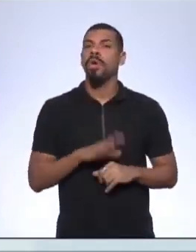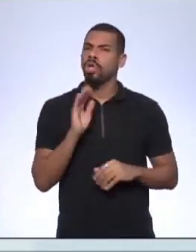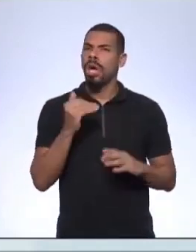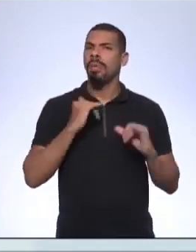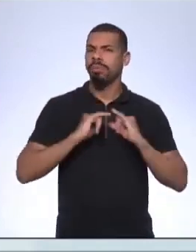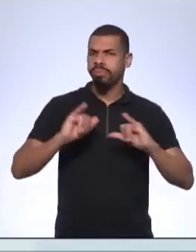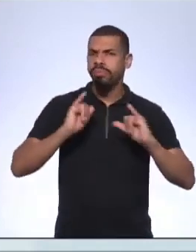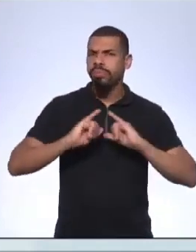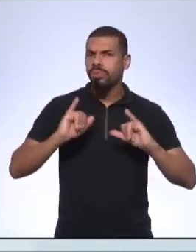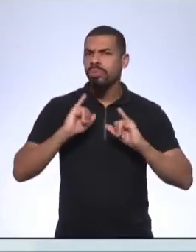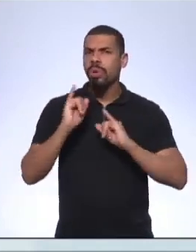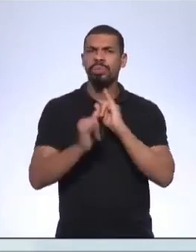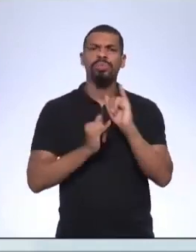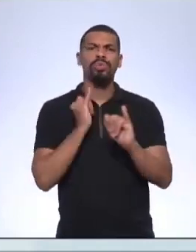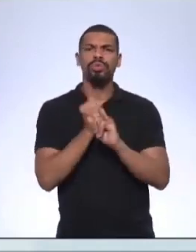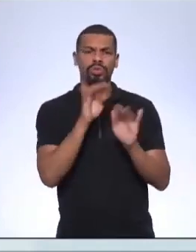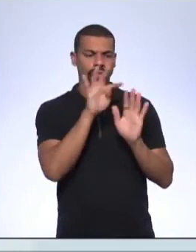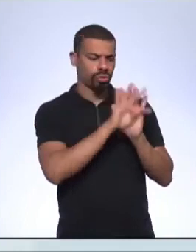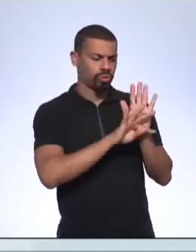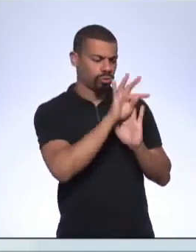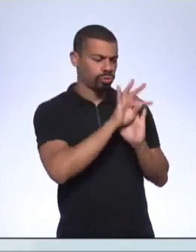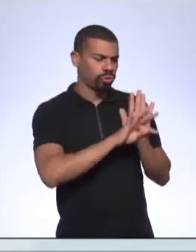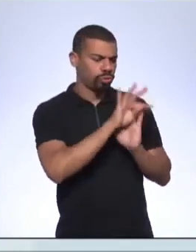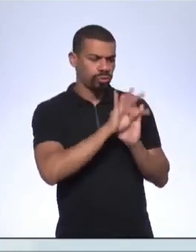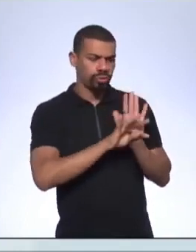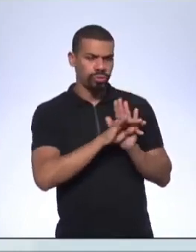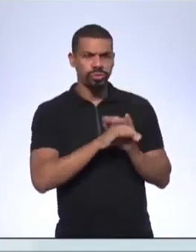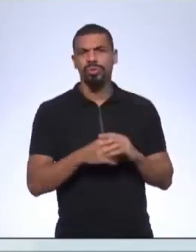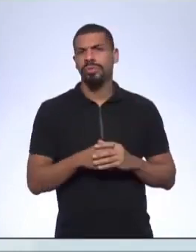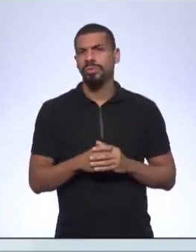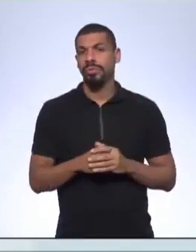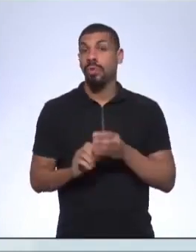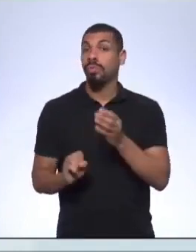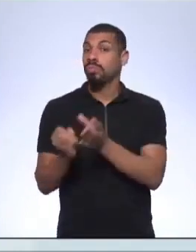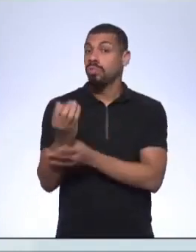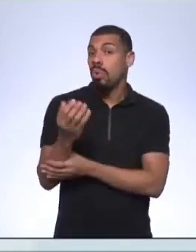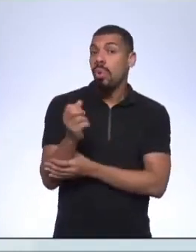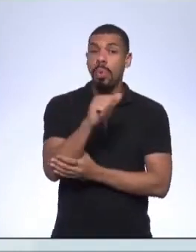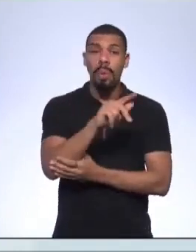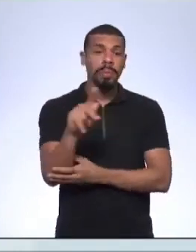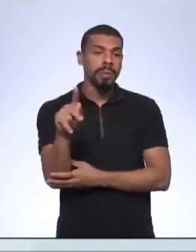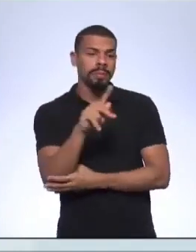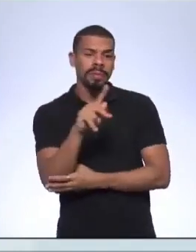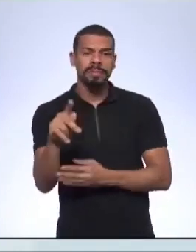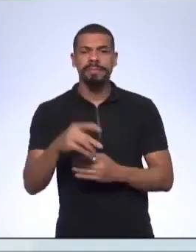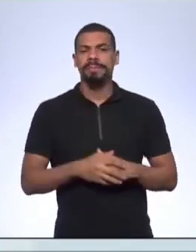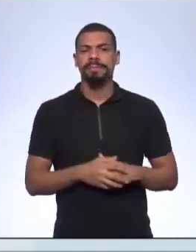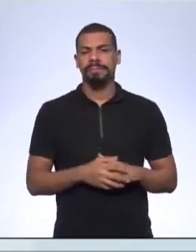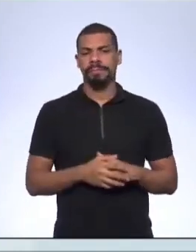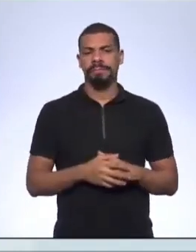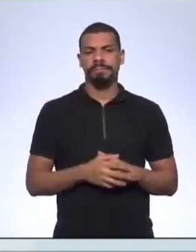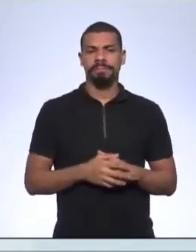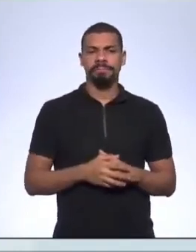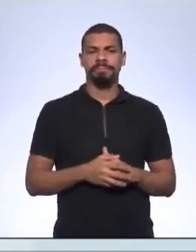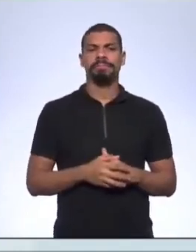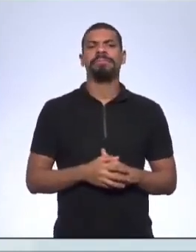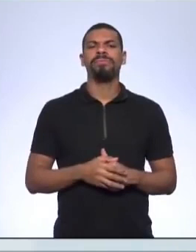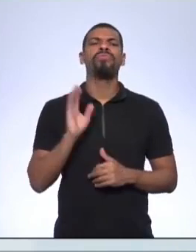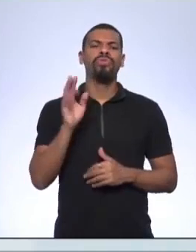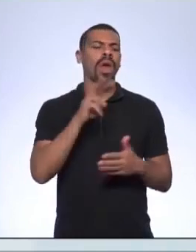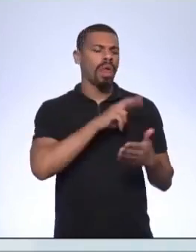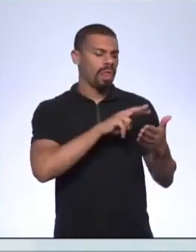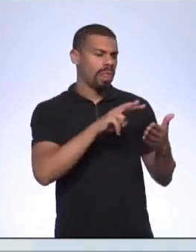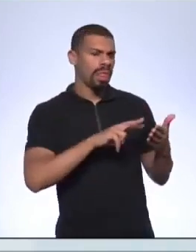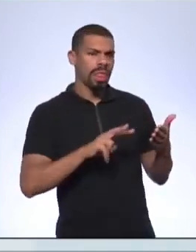compartilhou na internet um texto, imagem ou vídeo, criou um jogo ou aplicativo, enfim, leu ou